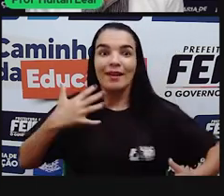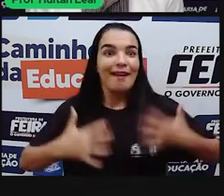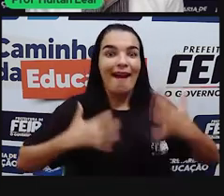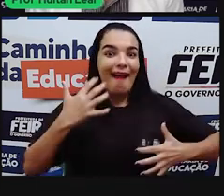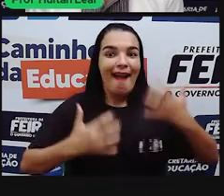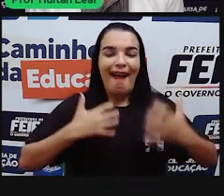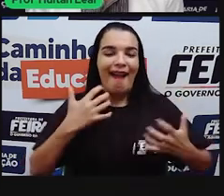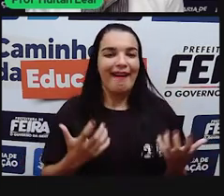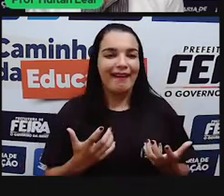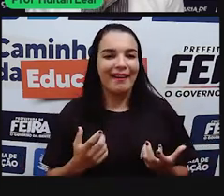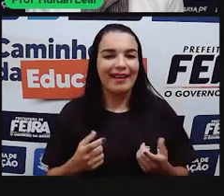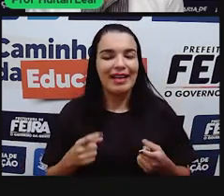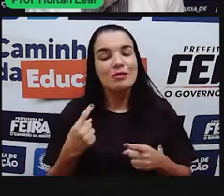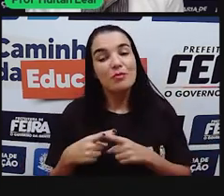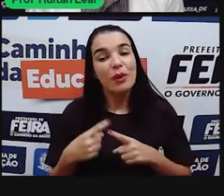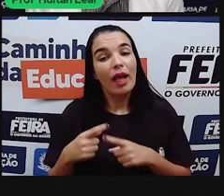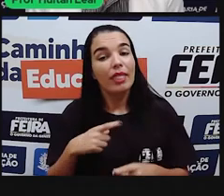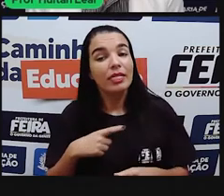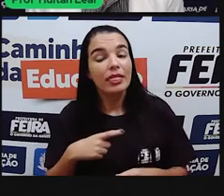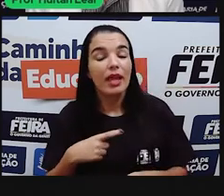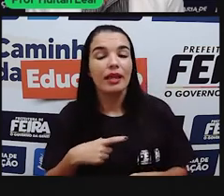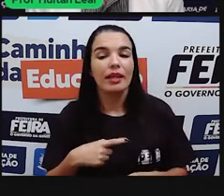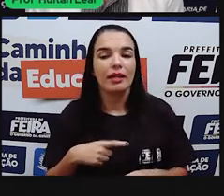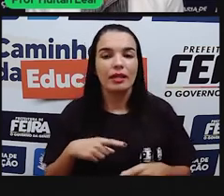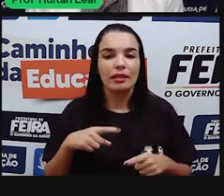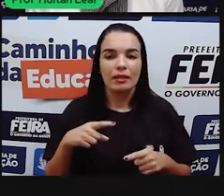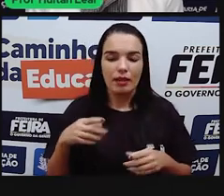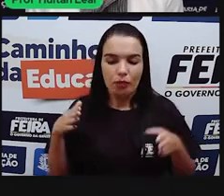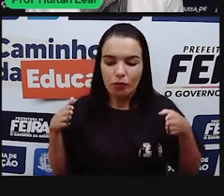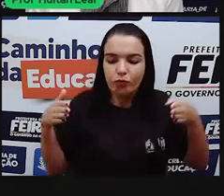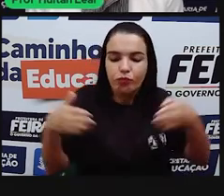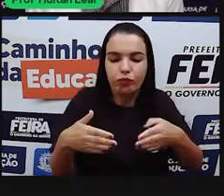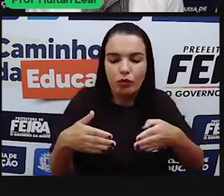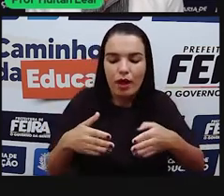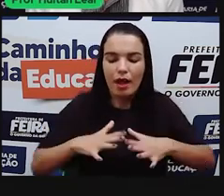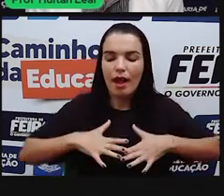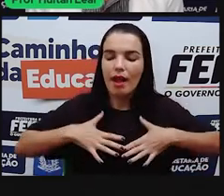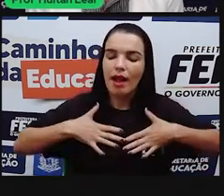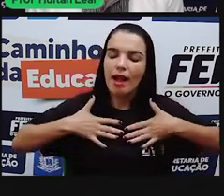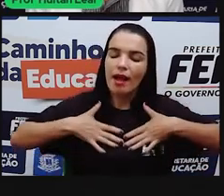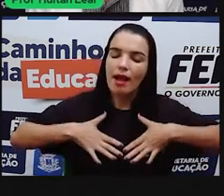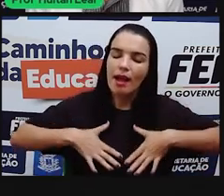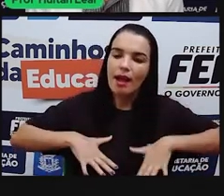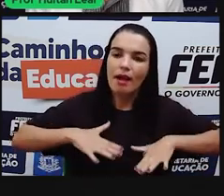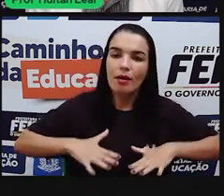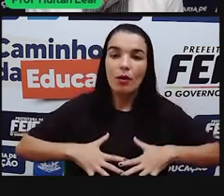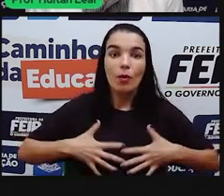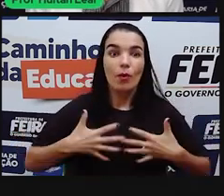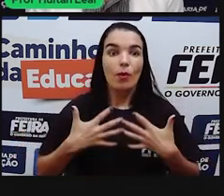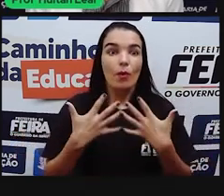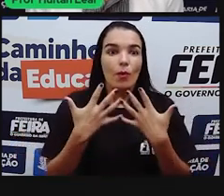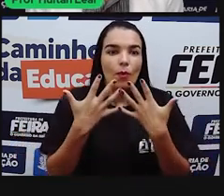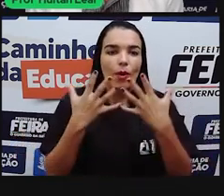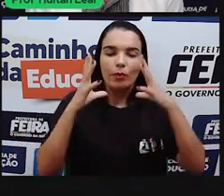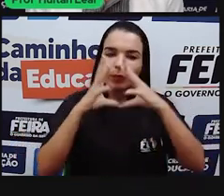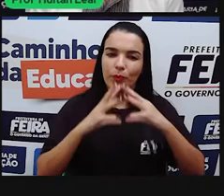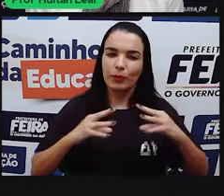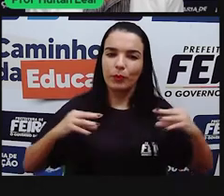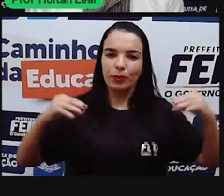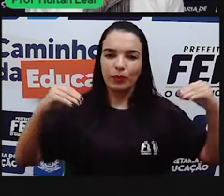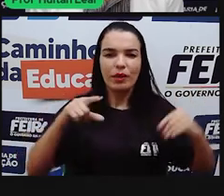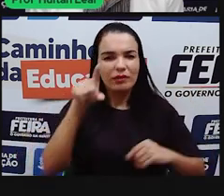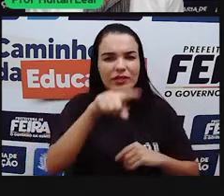de elevar o nosso espírito. Você já sentiu algum dessas emoções quando ouve